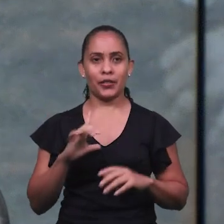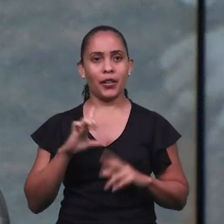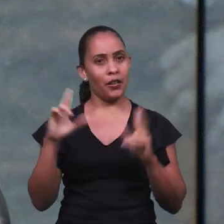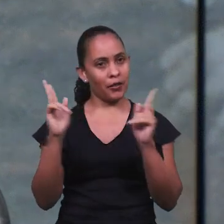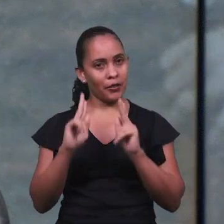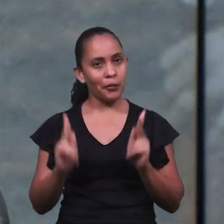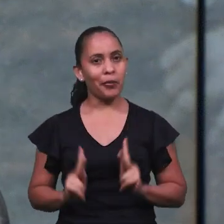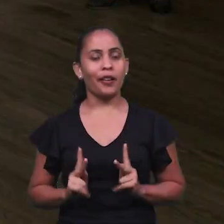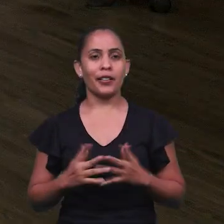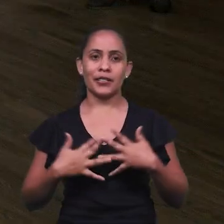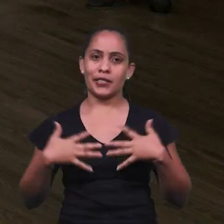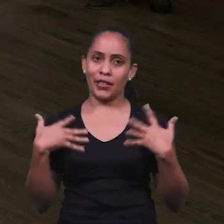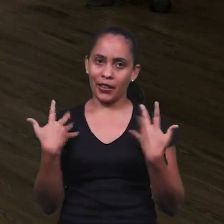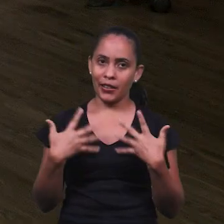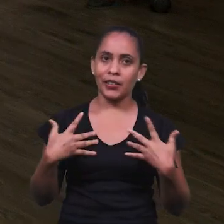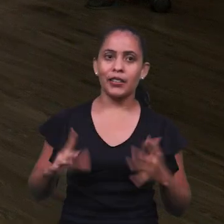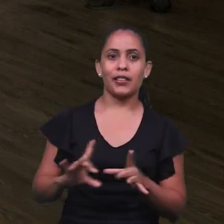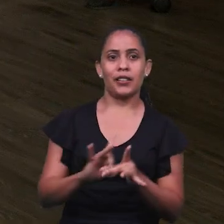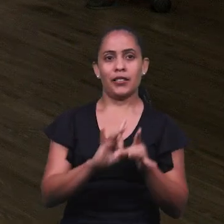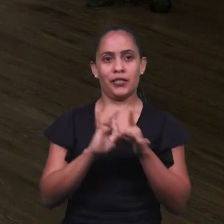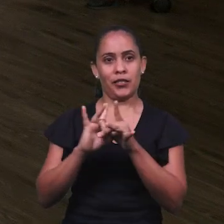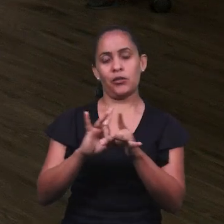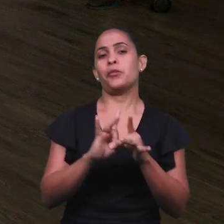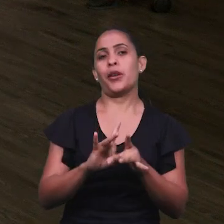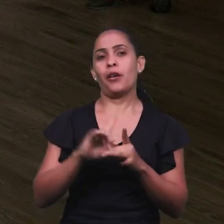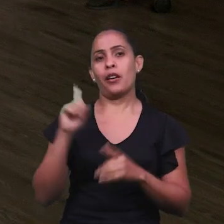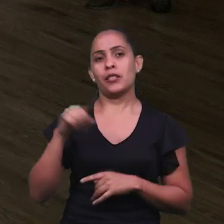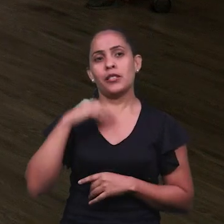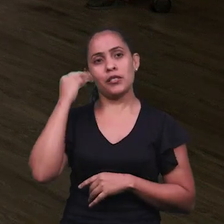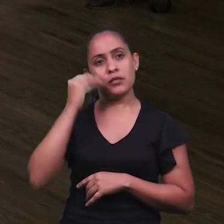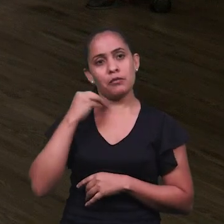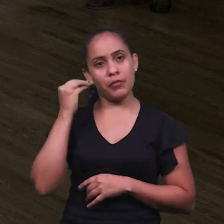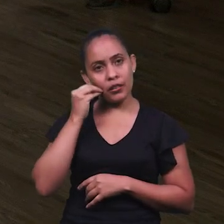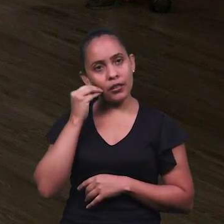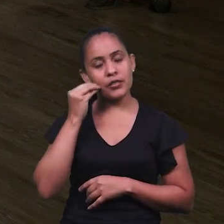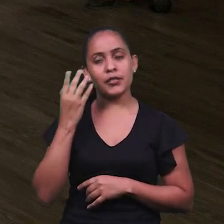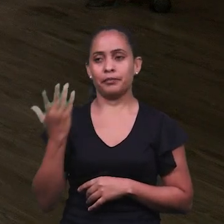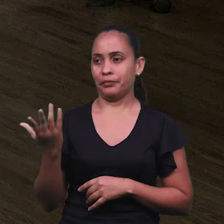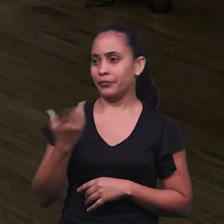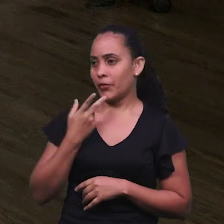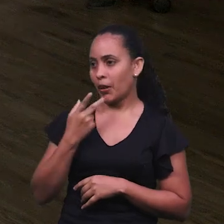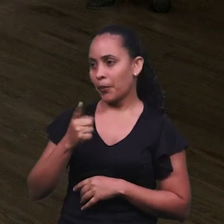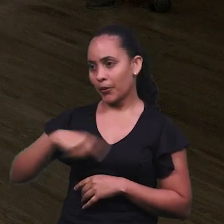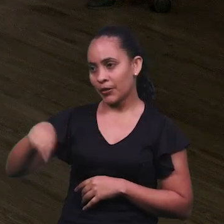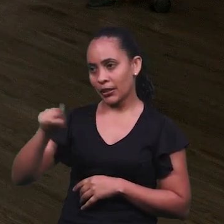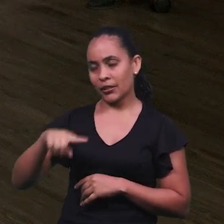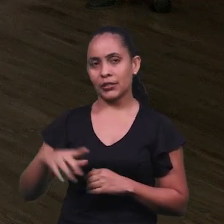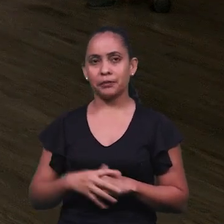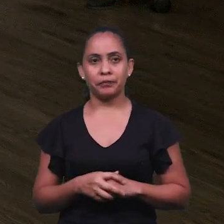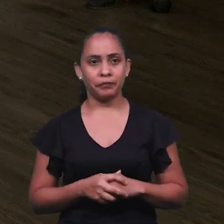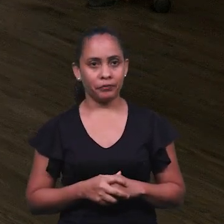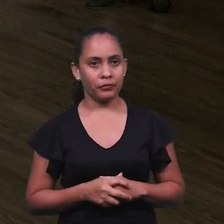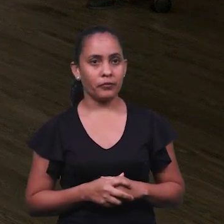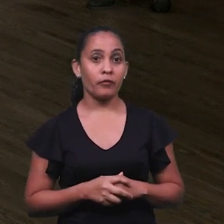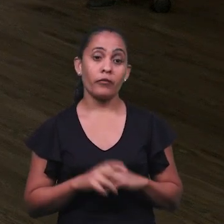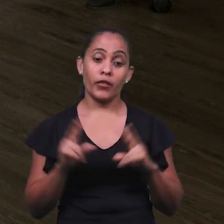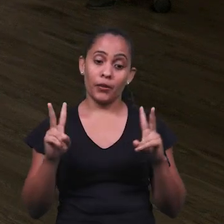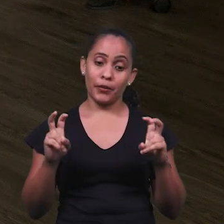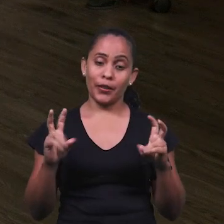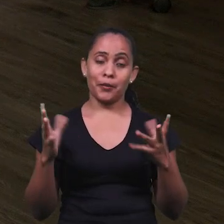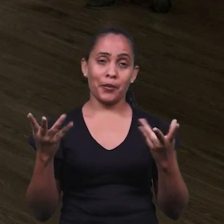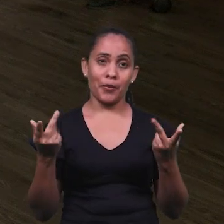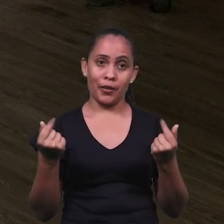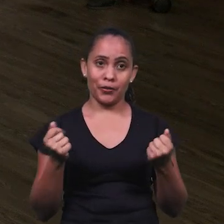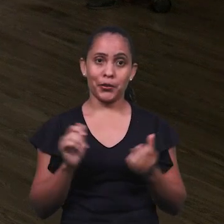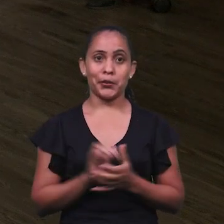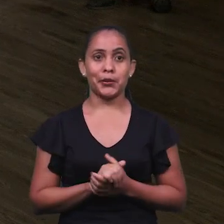tem paz, tem alegria, tem comunhão. Essa é a experiência que a gente tem para passar para vocês, jovens. E Josias, acho que esse é um tema